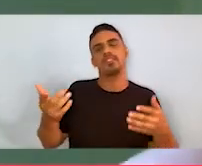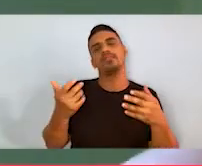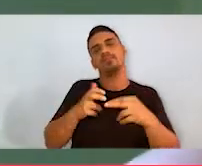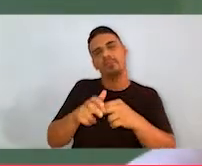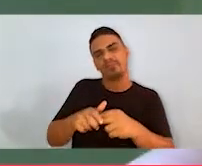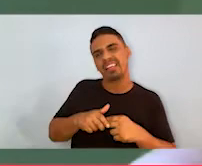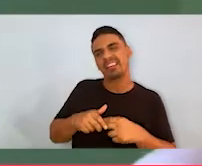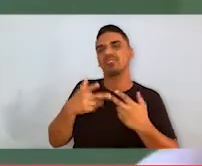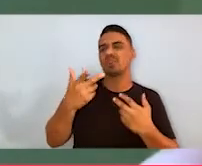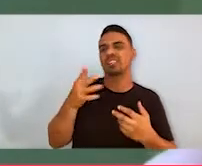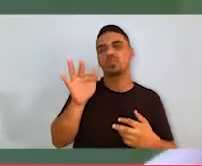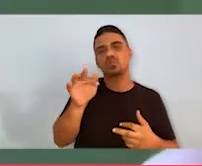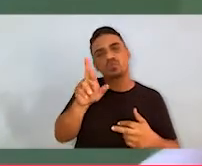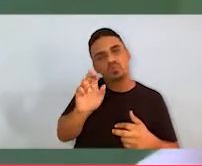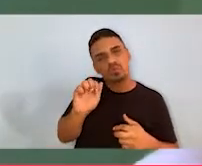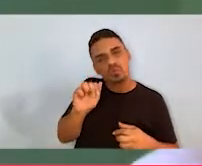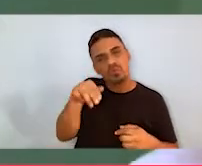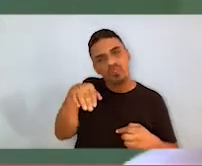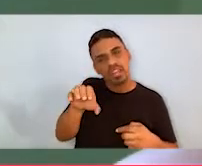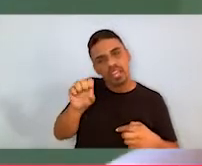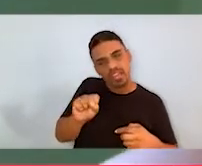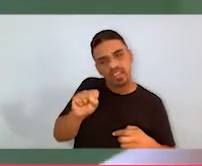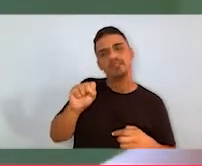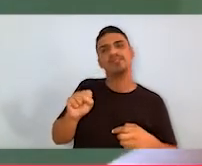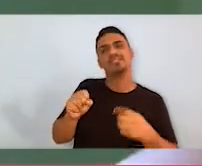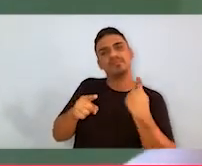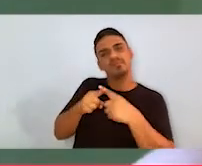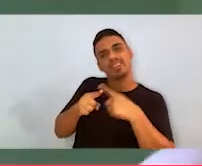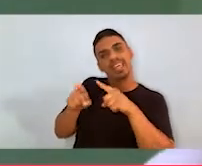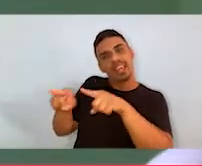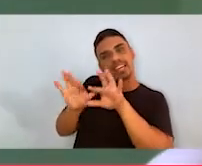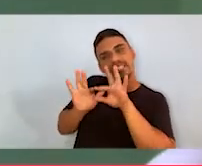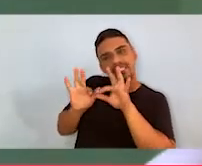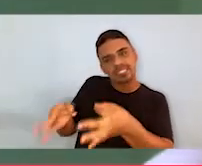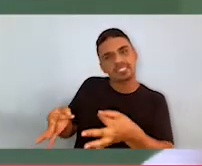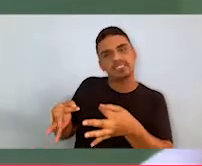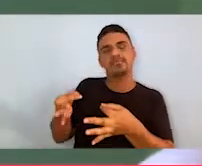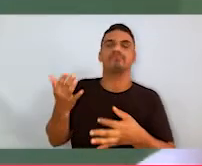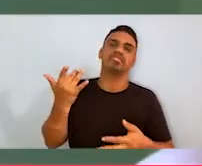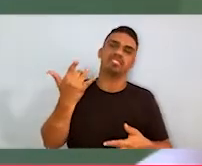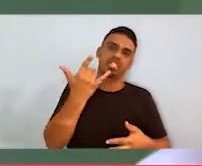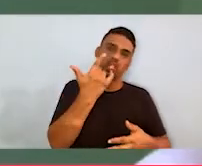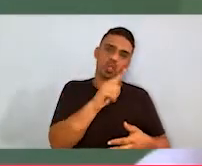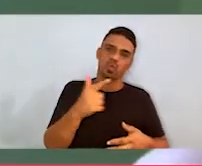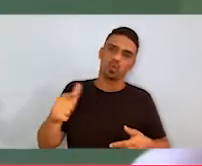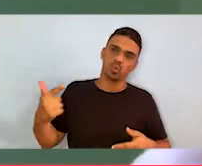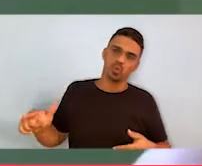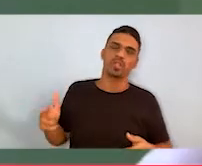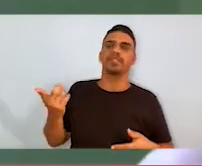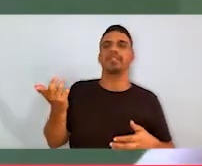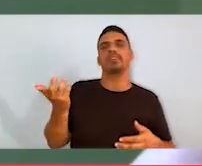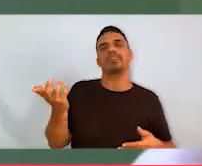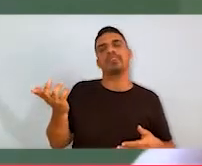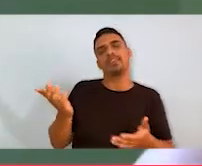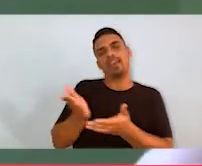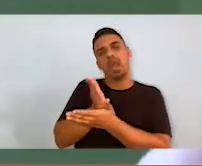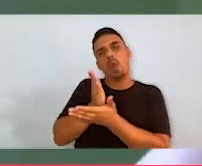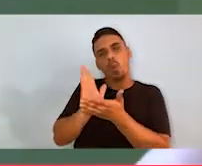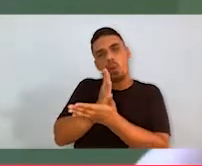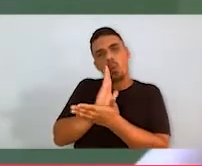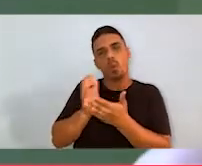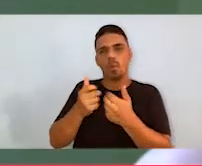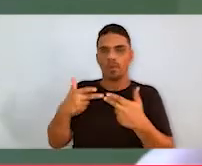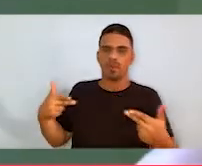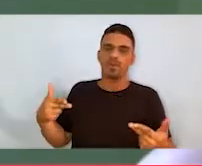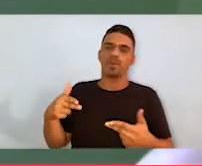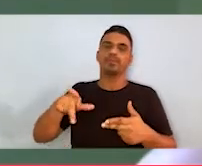própria questão de frames, por exemplo, ele é bem simples. Por exemplo, ele não tem uma questão de algumas questões